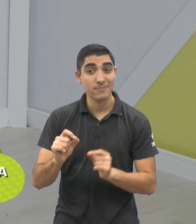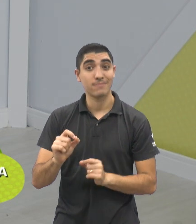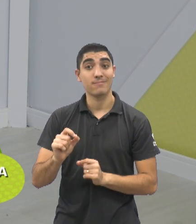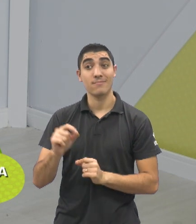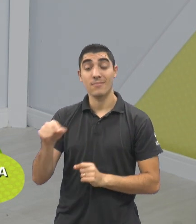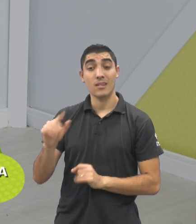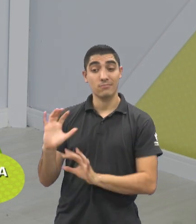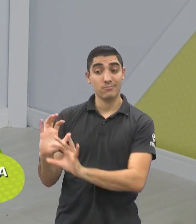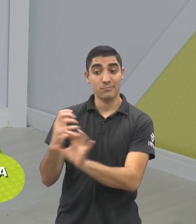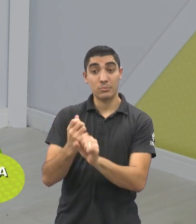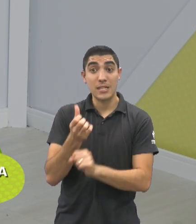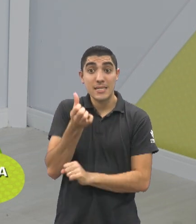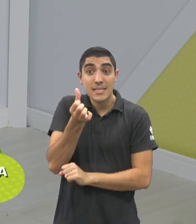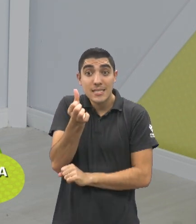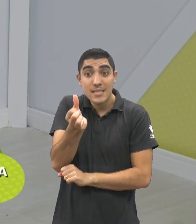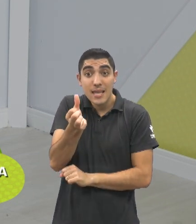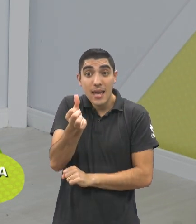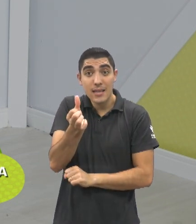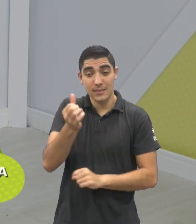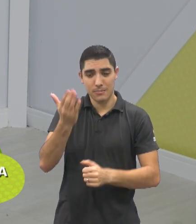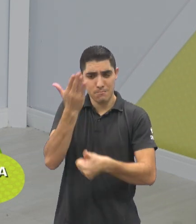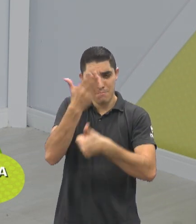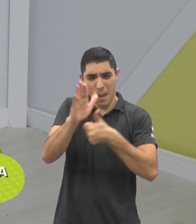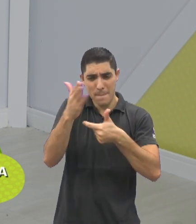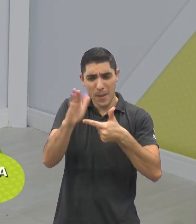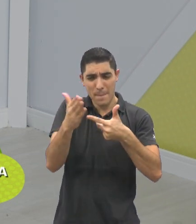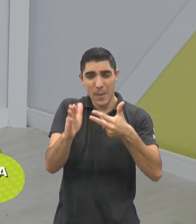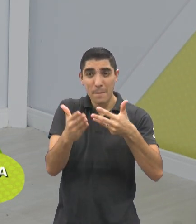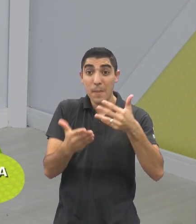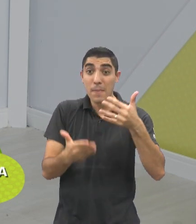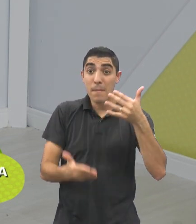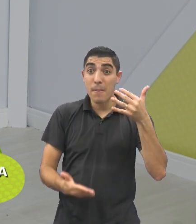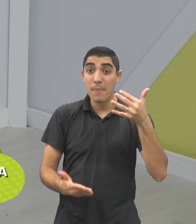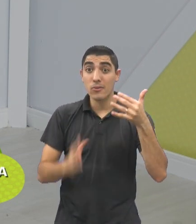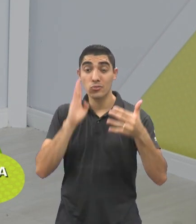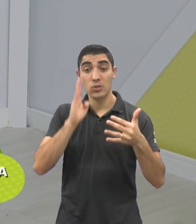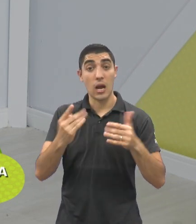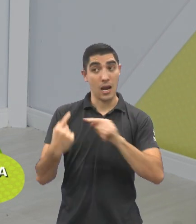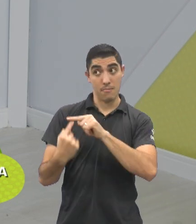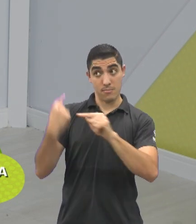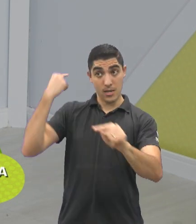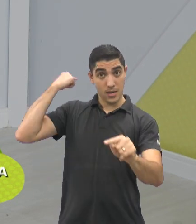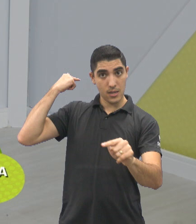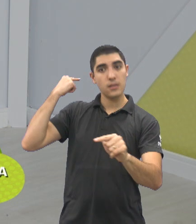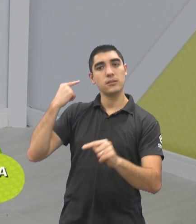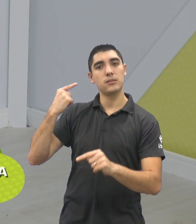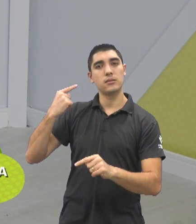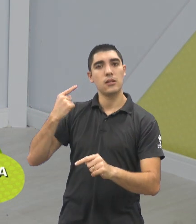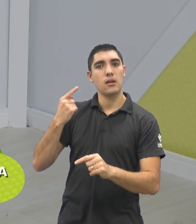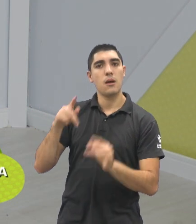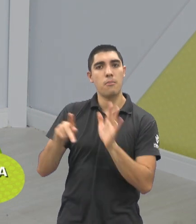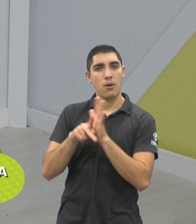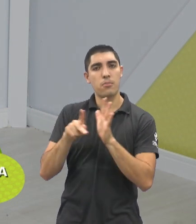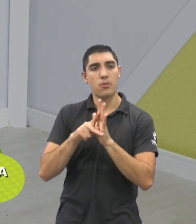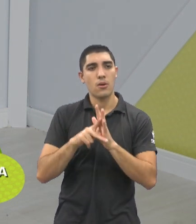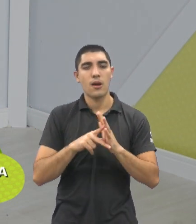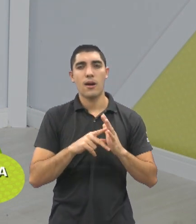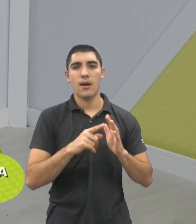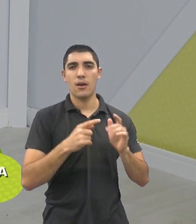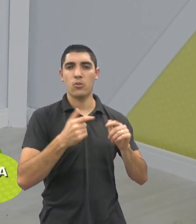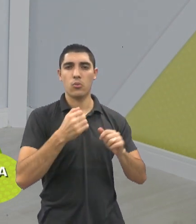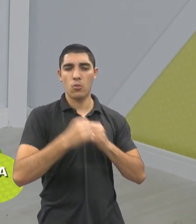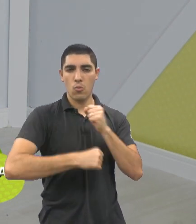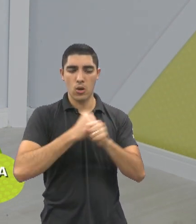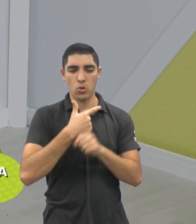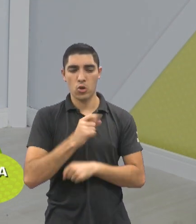6 derrotas consecutivas, superando a marca, que era de 4 derrotas seguidas nas 4 primeiras rodadas do NBB